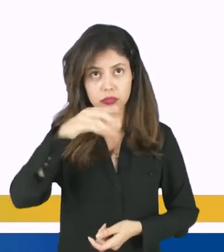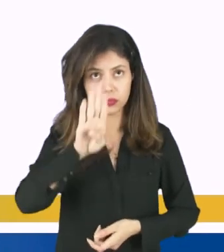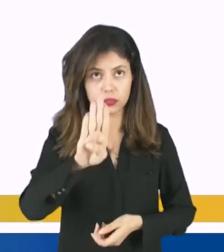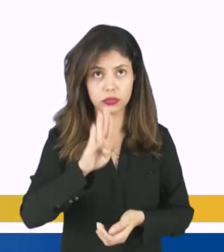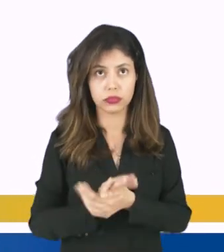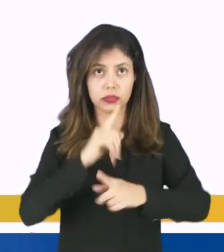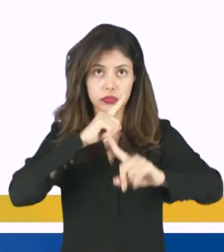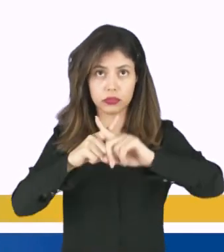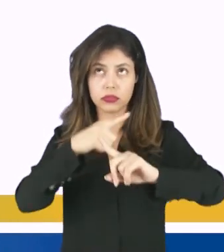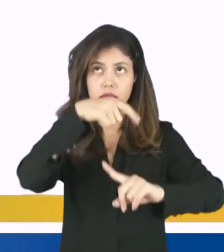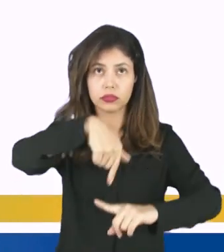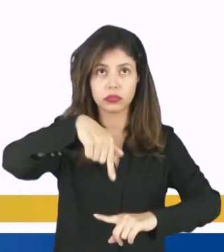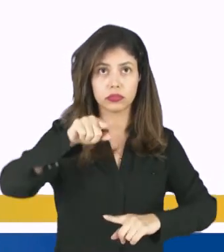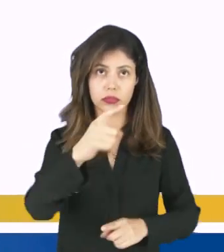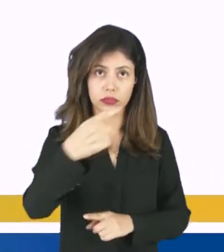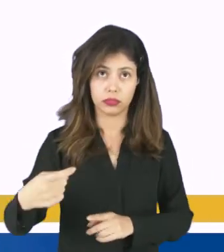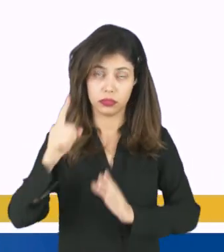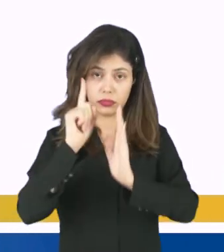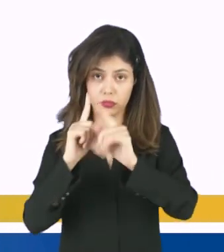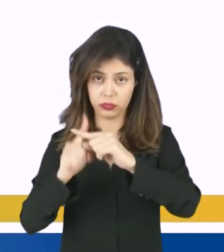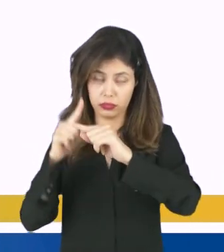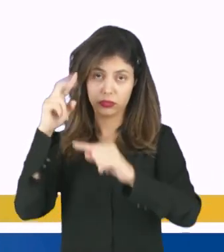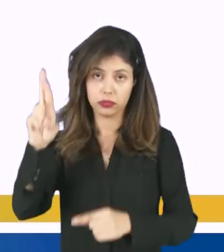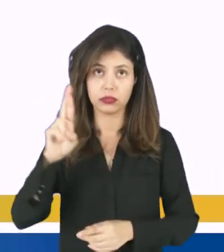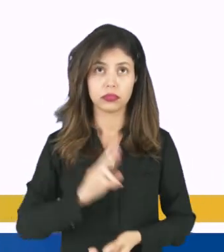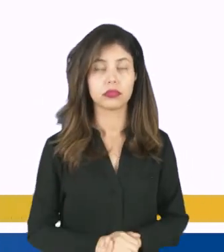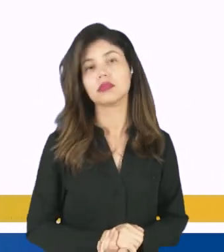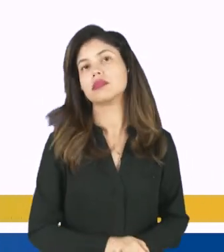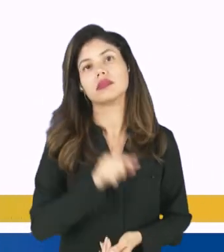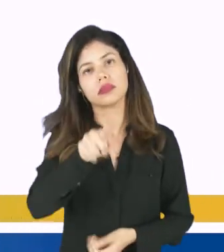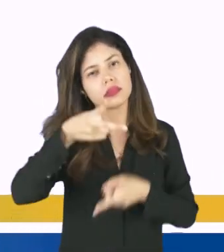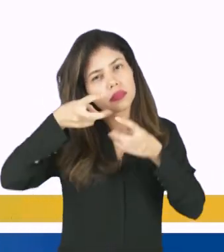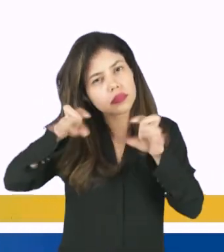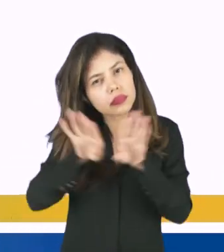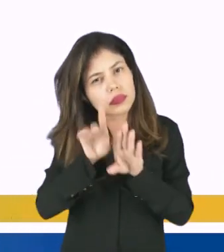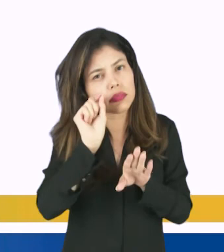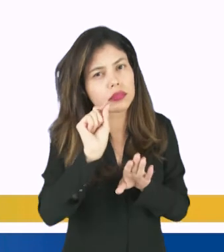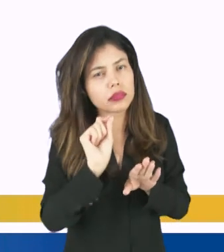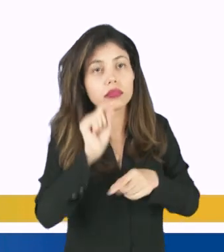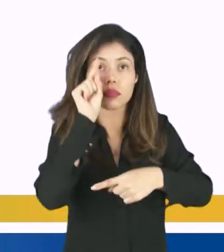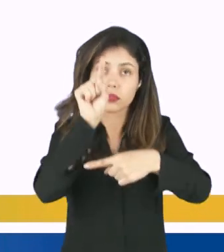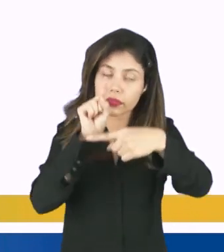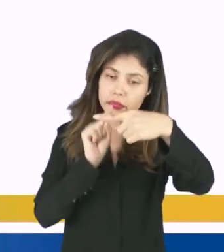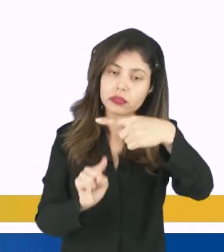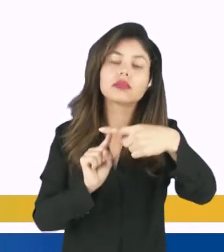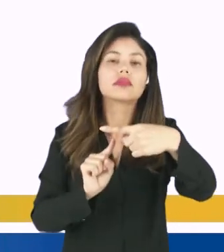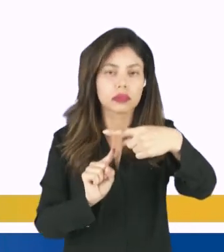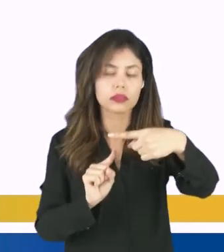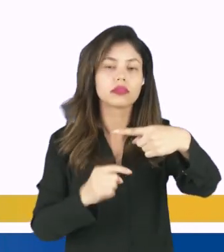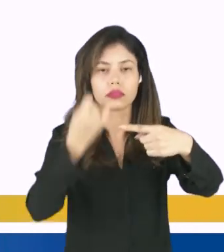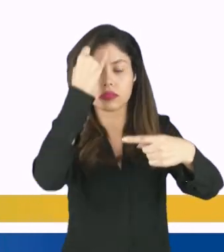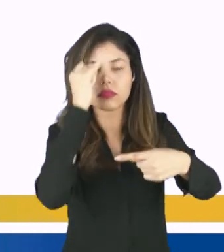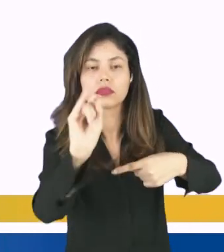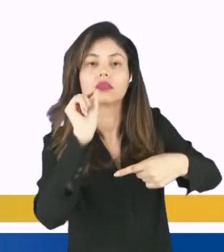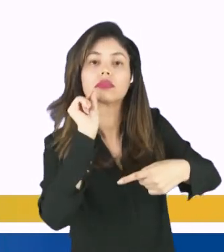é igual a A vezes o quociente BQ menos